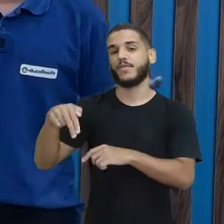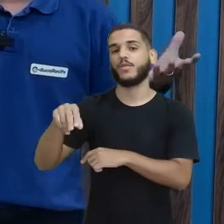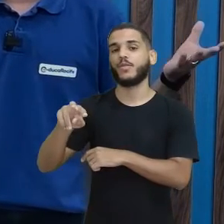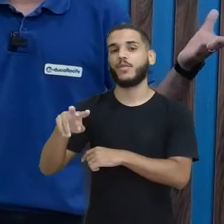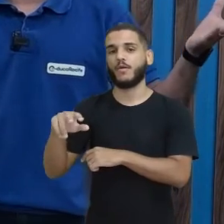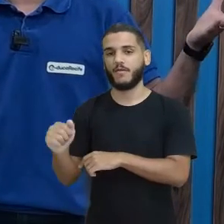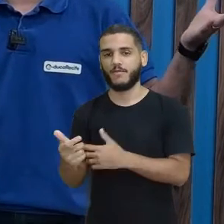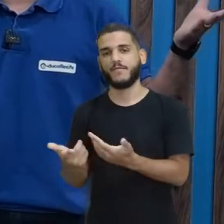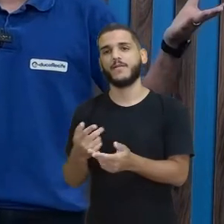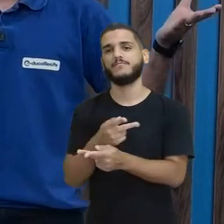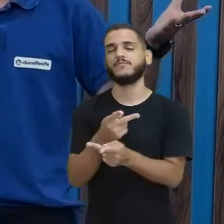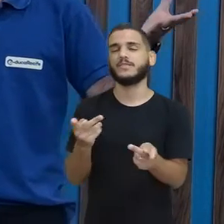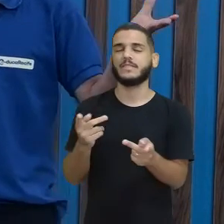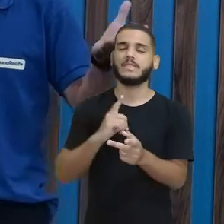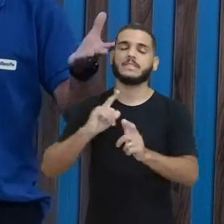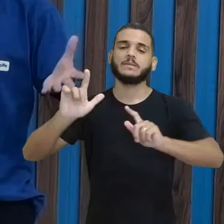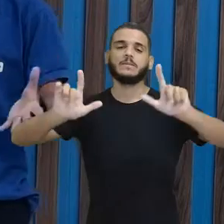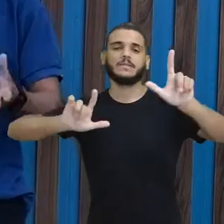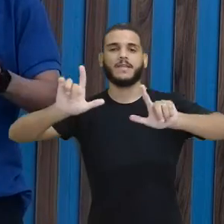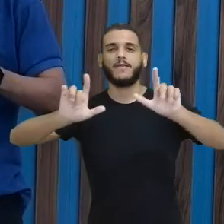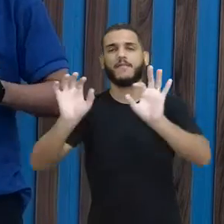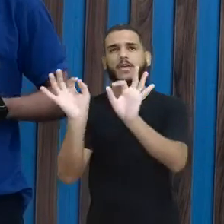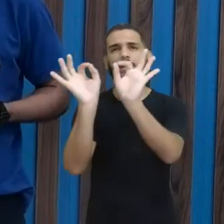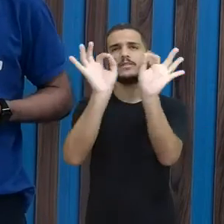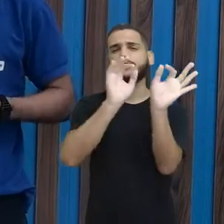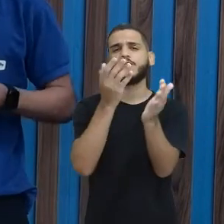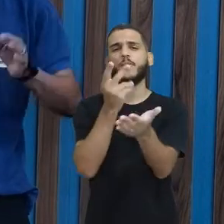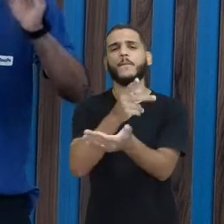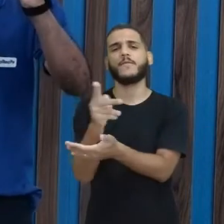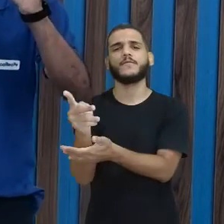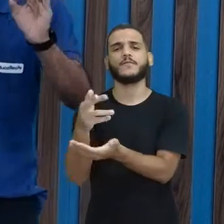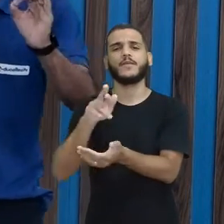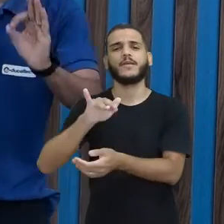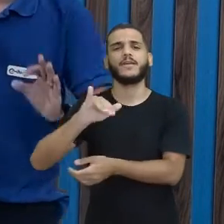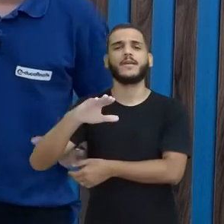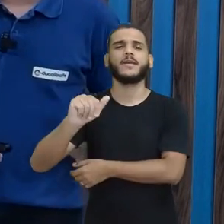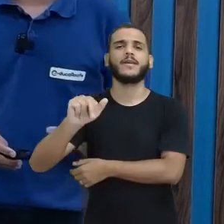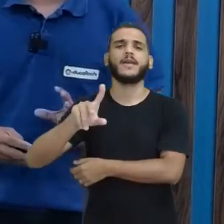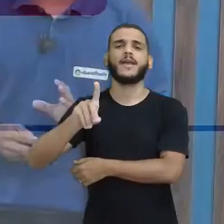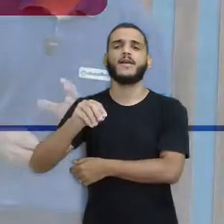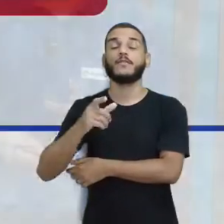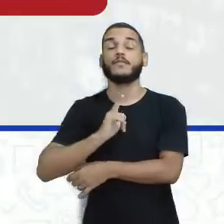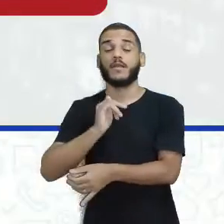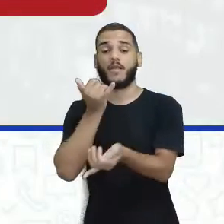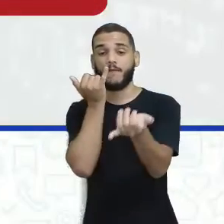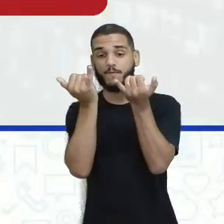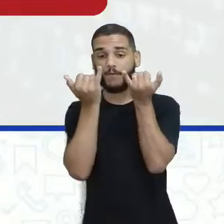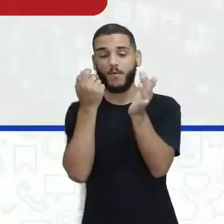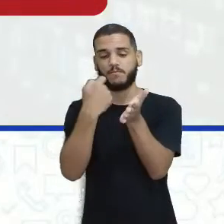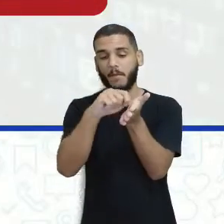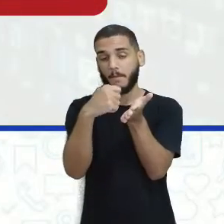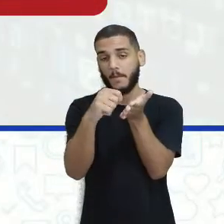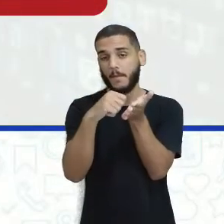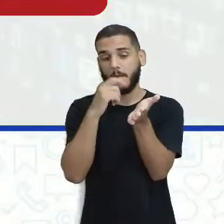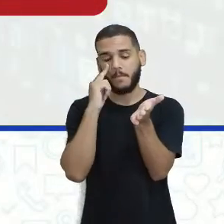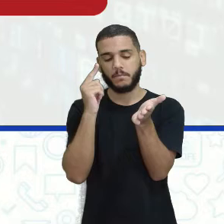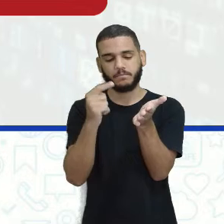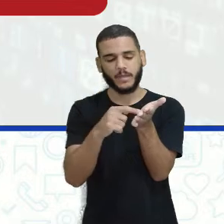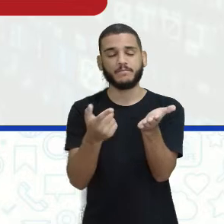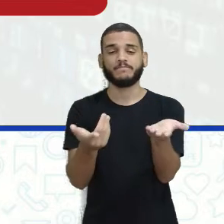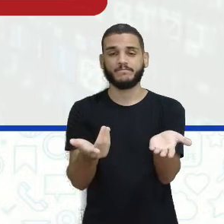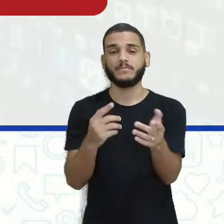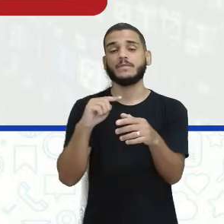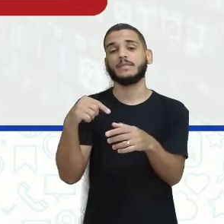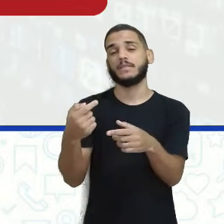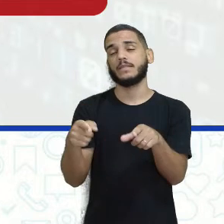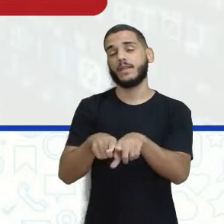Talvez você esteja aí na telona assistindo o Ricardinho com essa aula. Anota todas as informações, mas também você pode assistir via